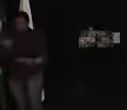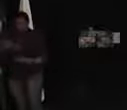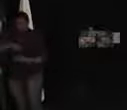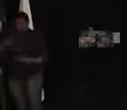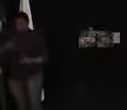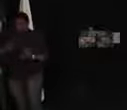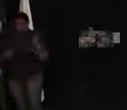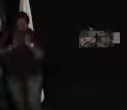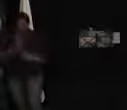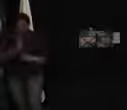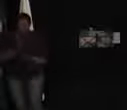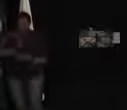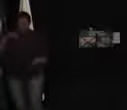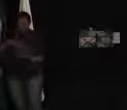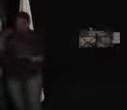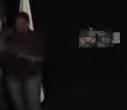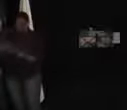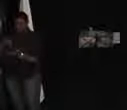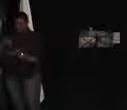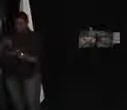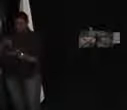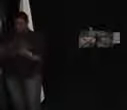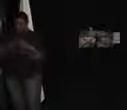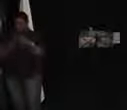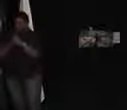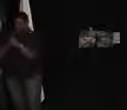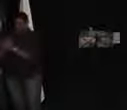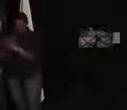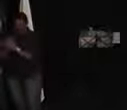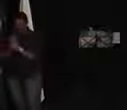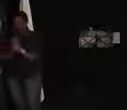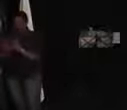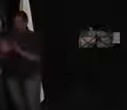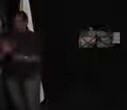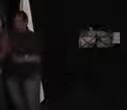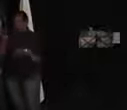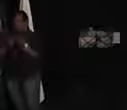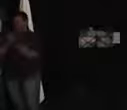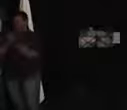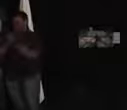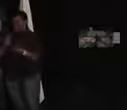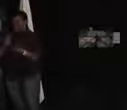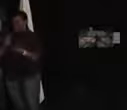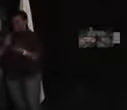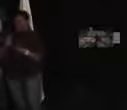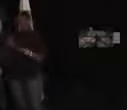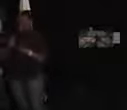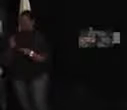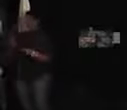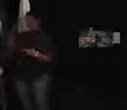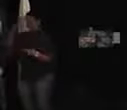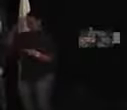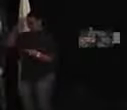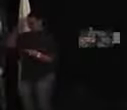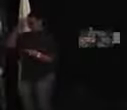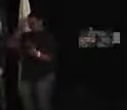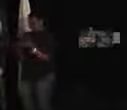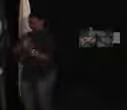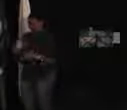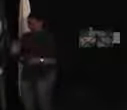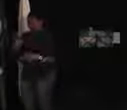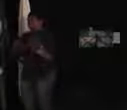ela corre ou ela pula. Mas e vamos falar dessa questão da hiperatividade. Porque quando a gente fala